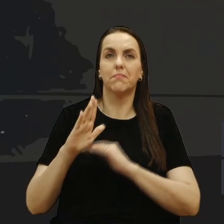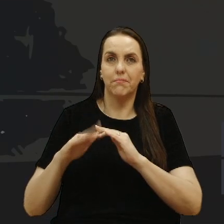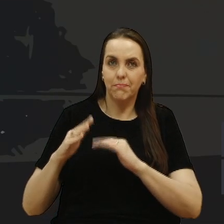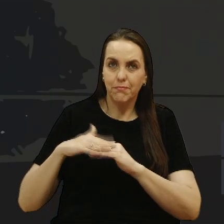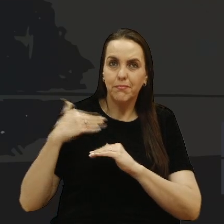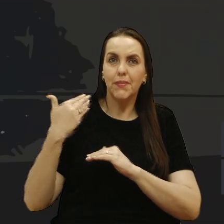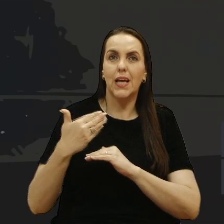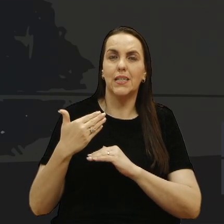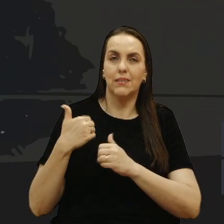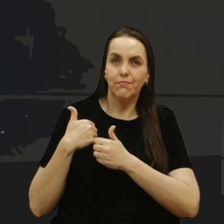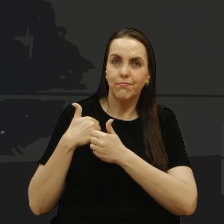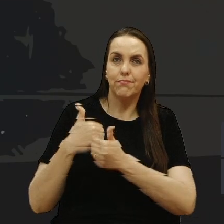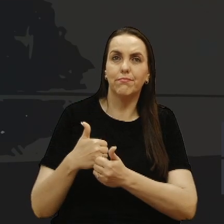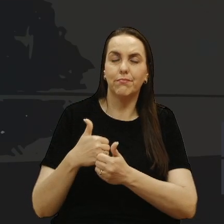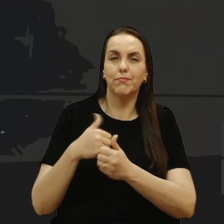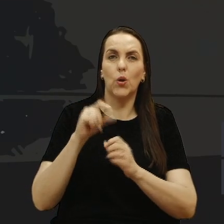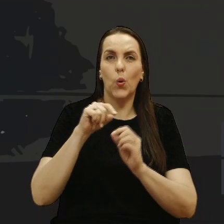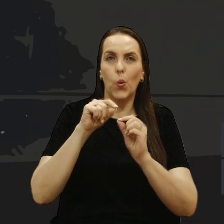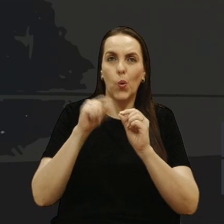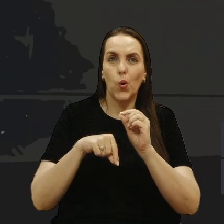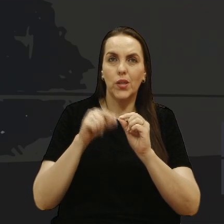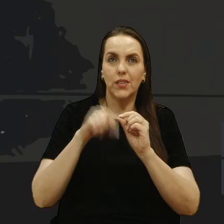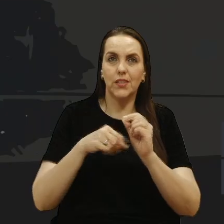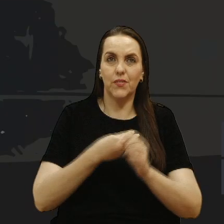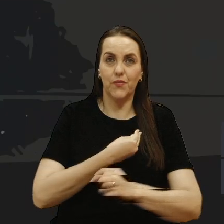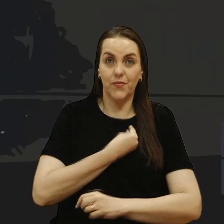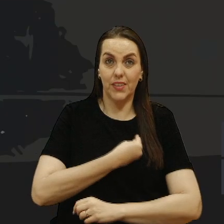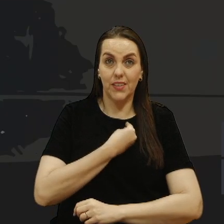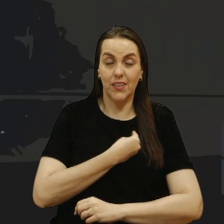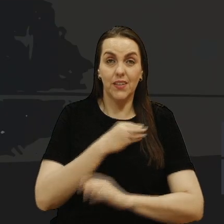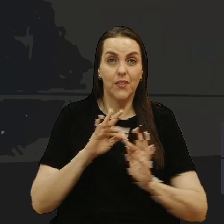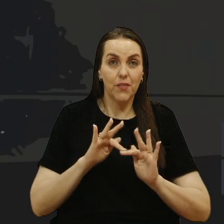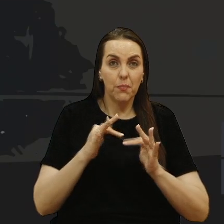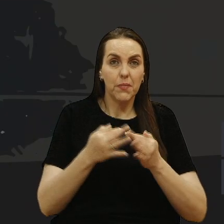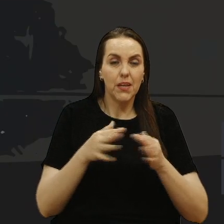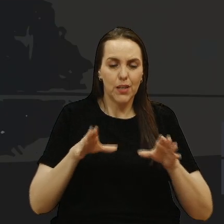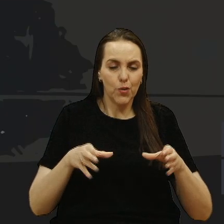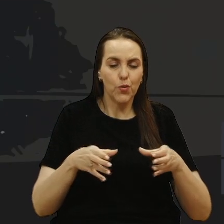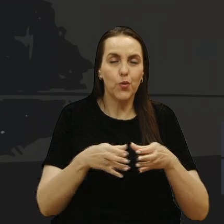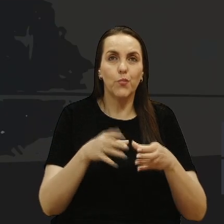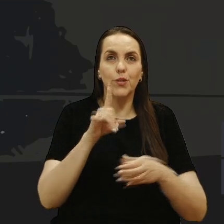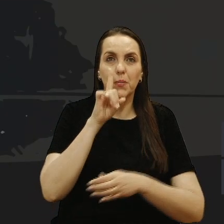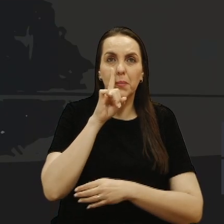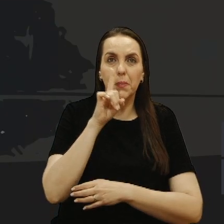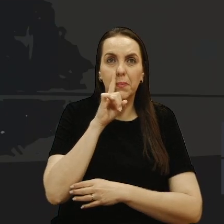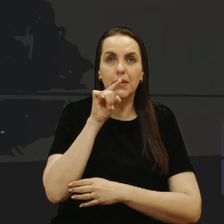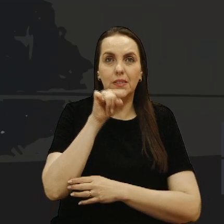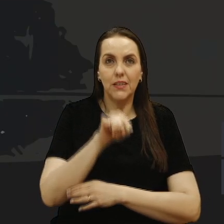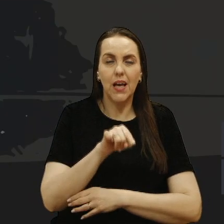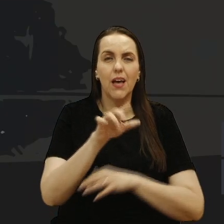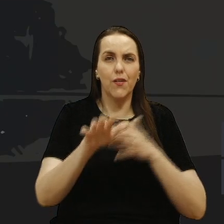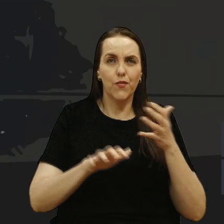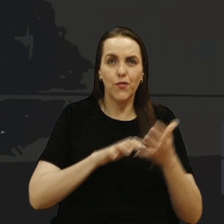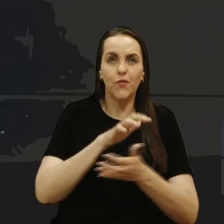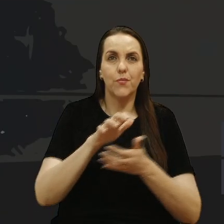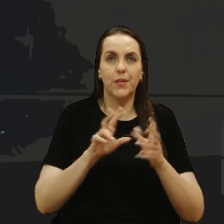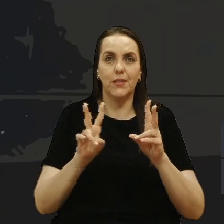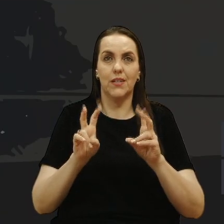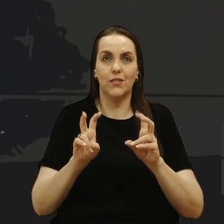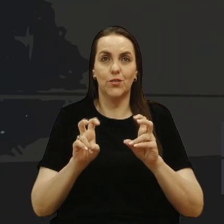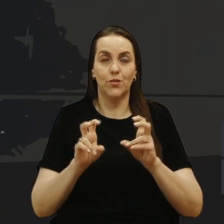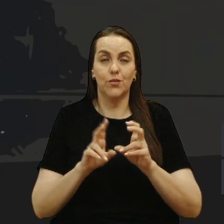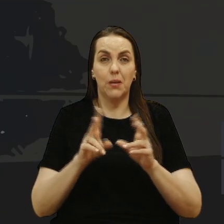me aproximo do Gotas de Vida, que é um grupo de famílias, né, de mães, que são extremamente envolvidas com esse assunto, a